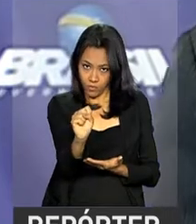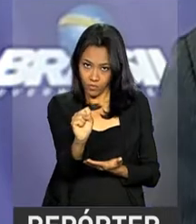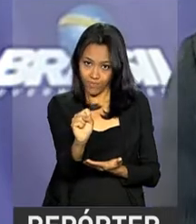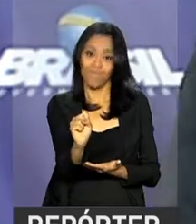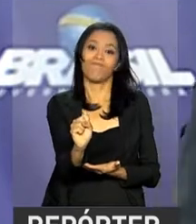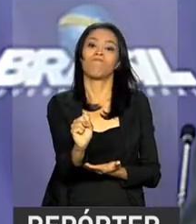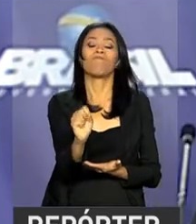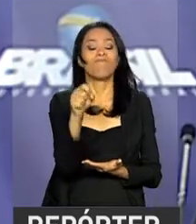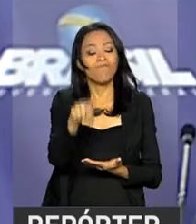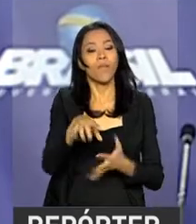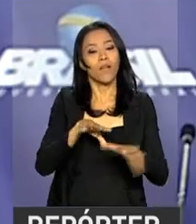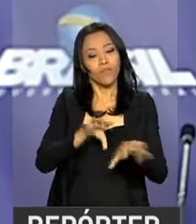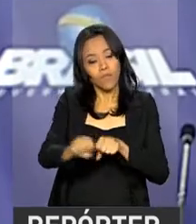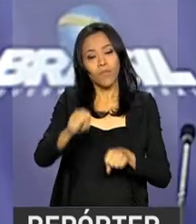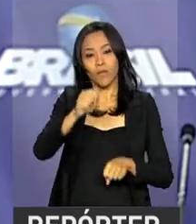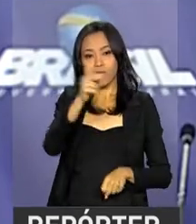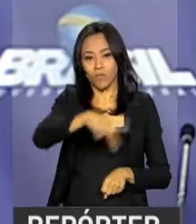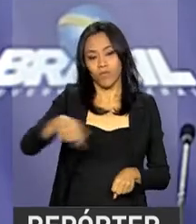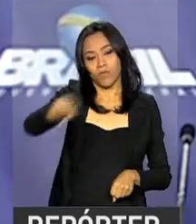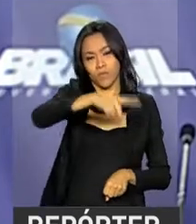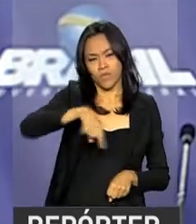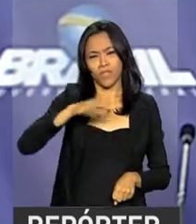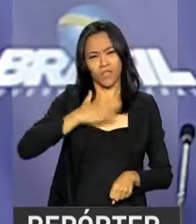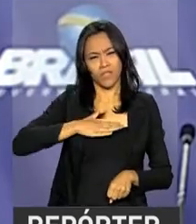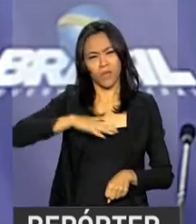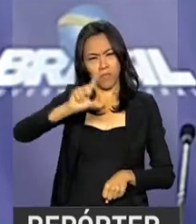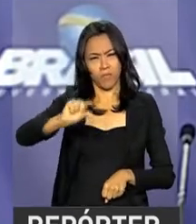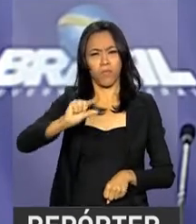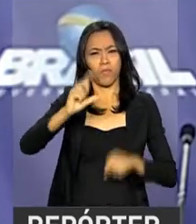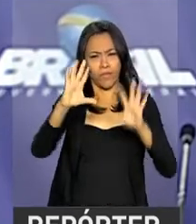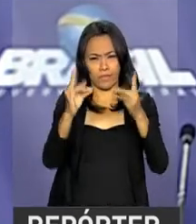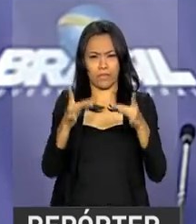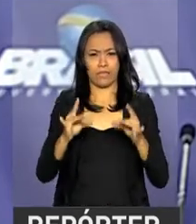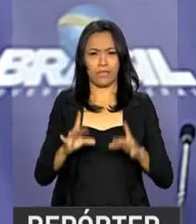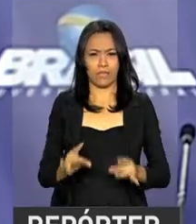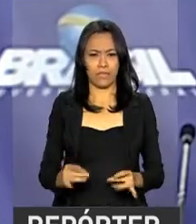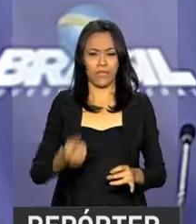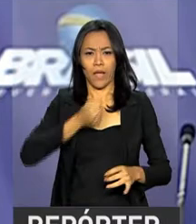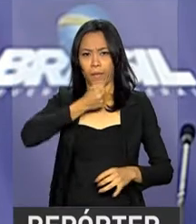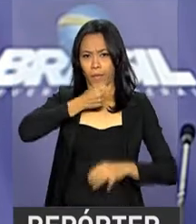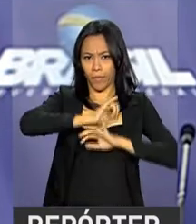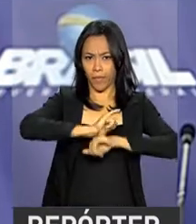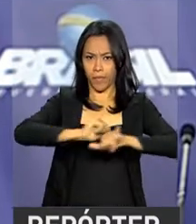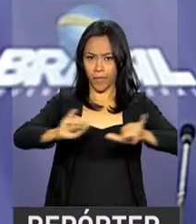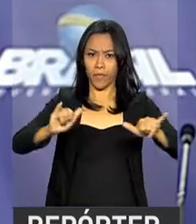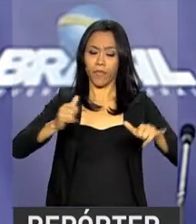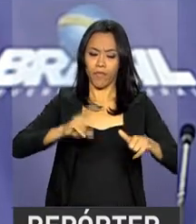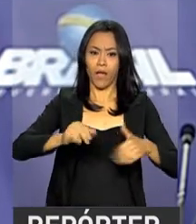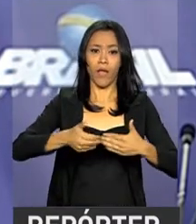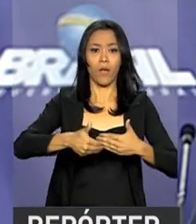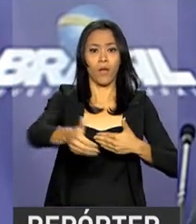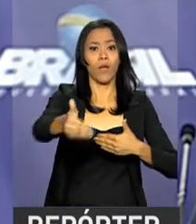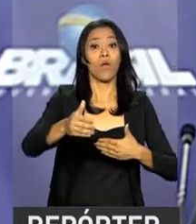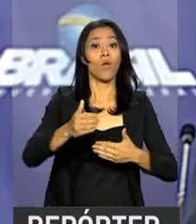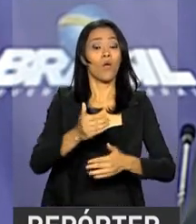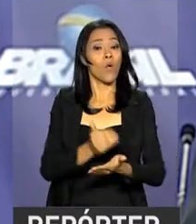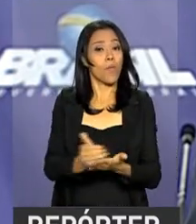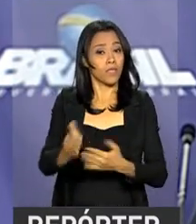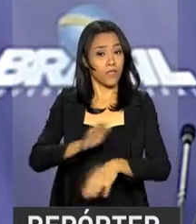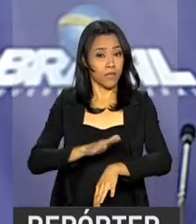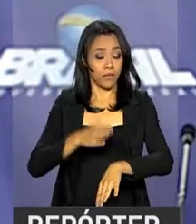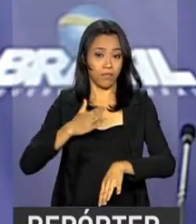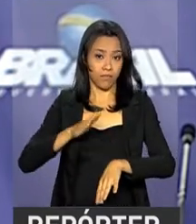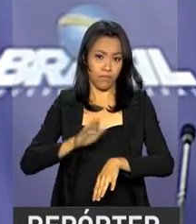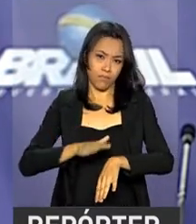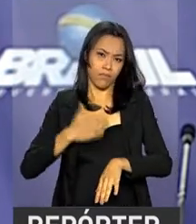profissionais docentes do país. Então, tudo isso vai ser detalhado daqui a pouquinho nessa entrevista coletiva que, como eu falei, portanto, deve começar mesmo daqui a pouco aqui na